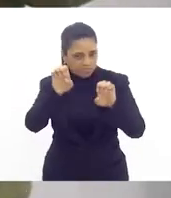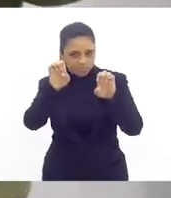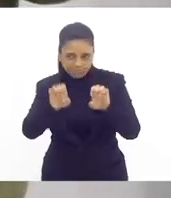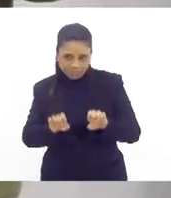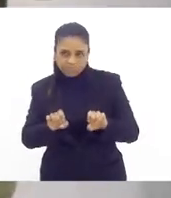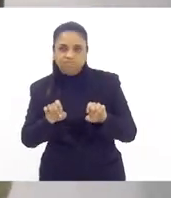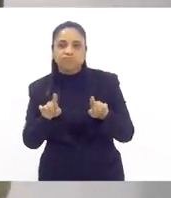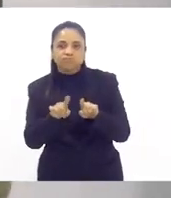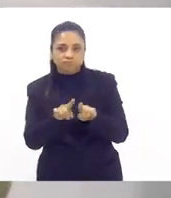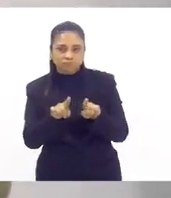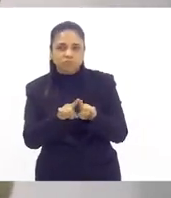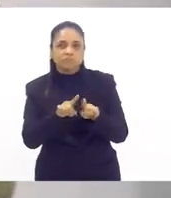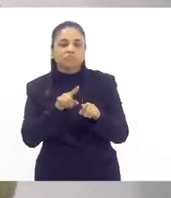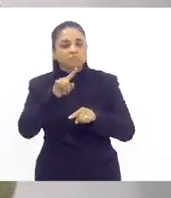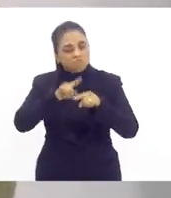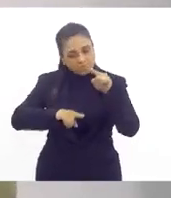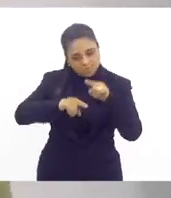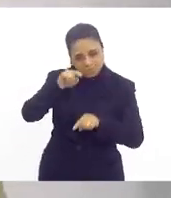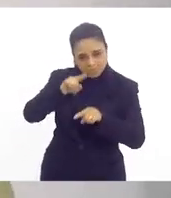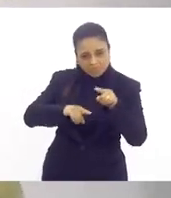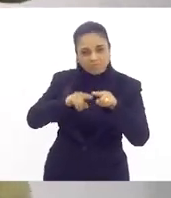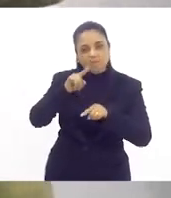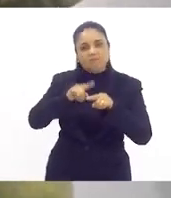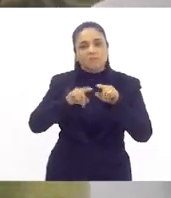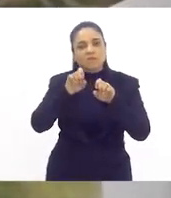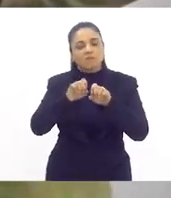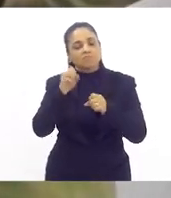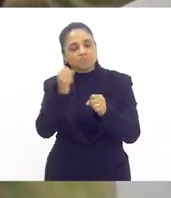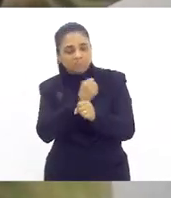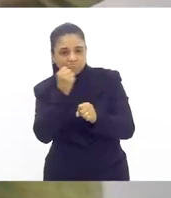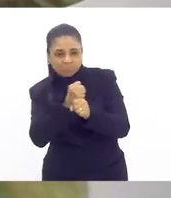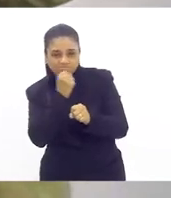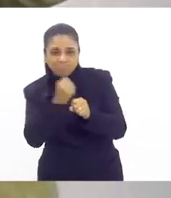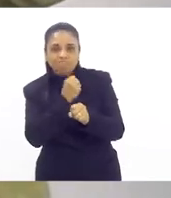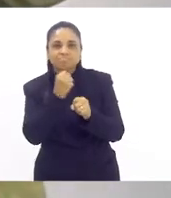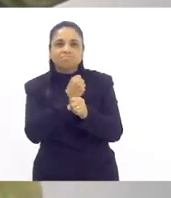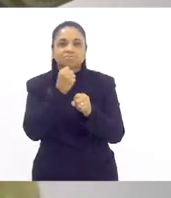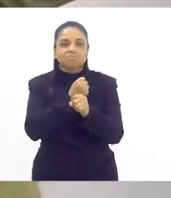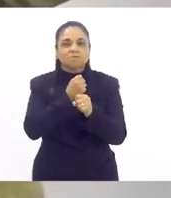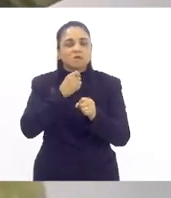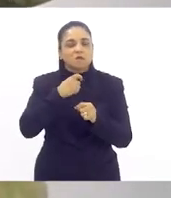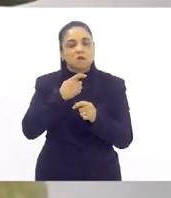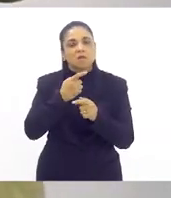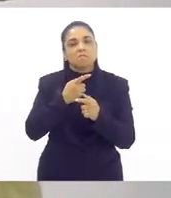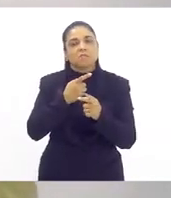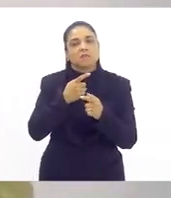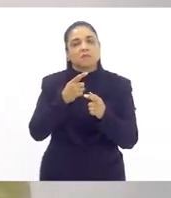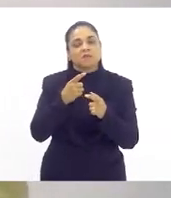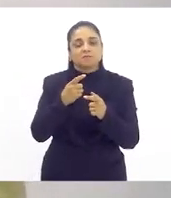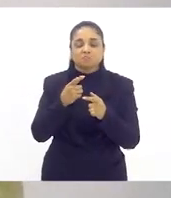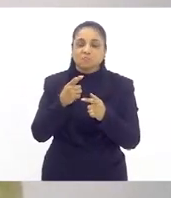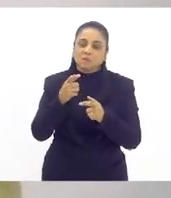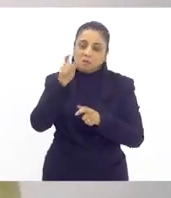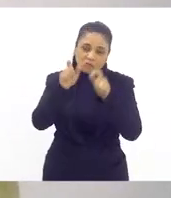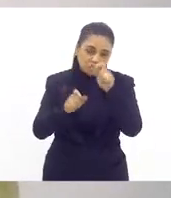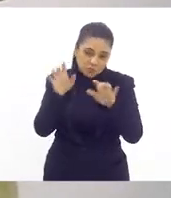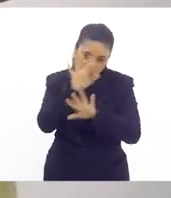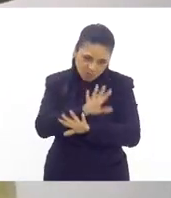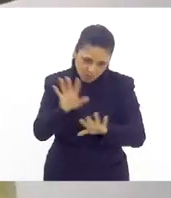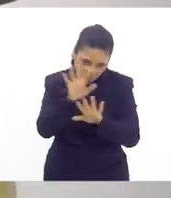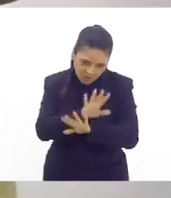de maquinário de reforma etc que é a parte mais invisível né de catalogação